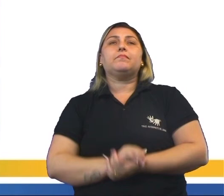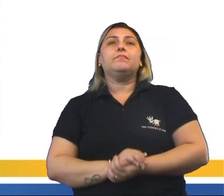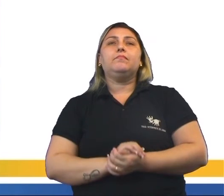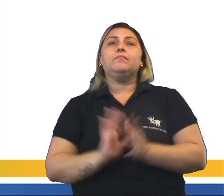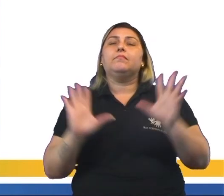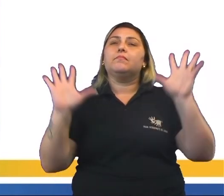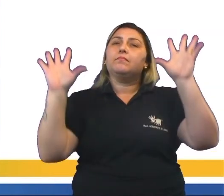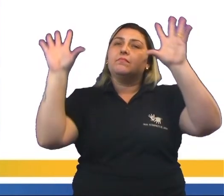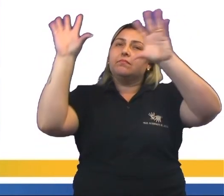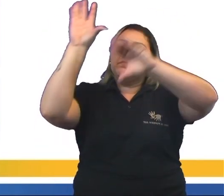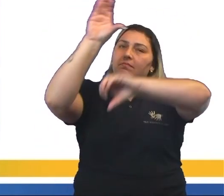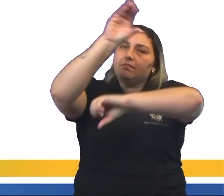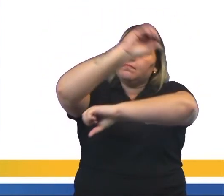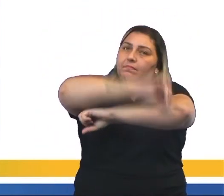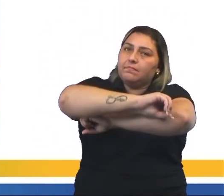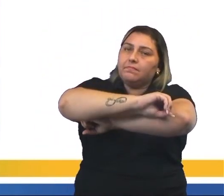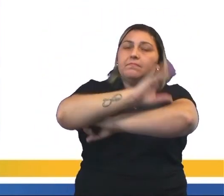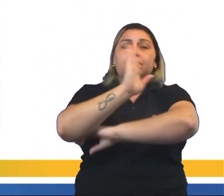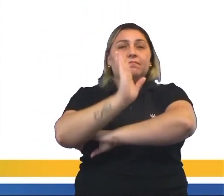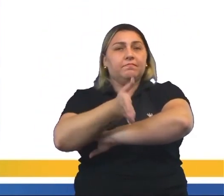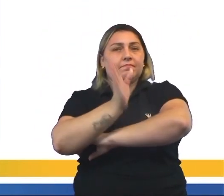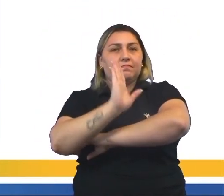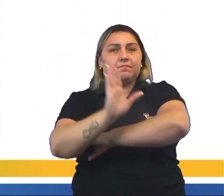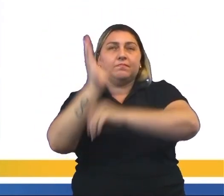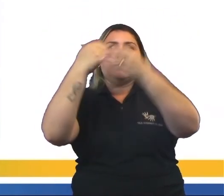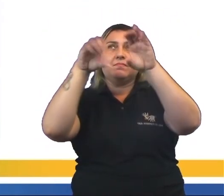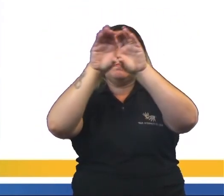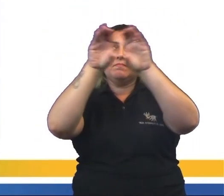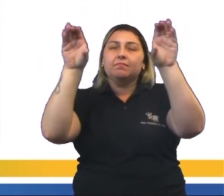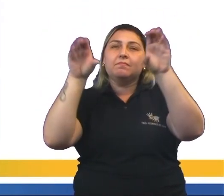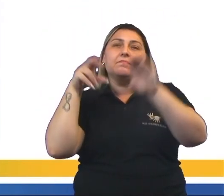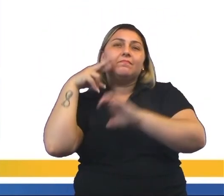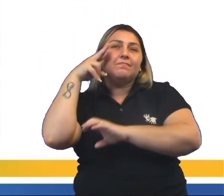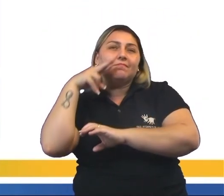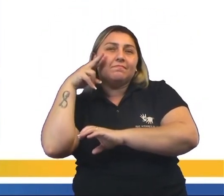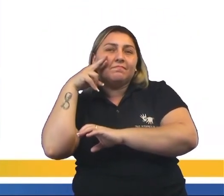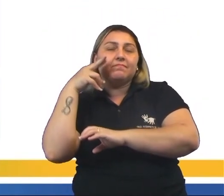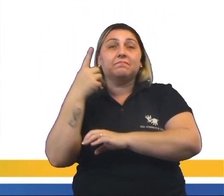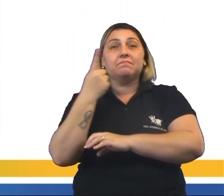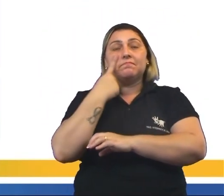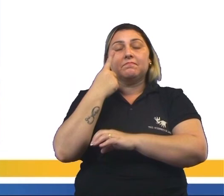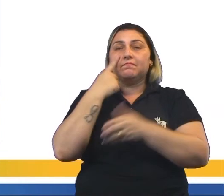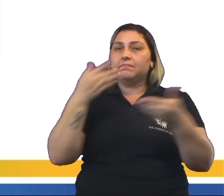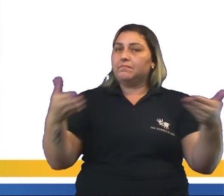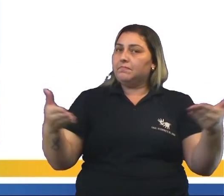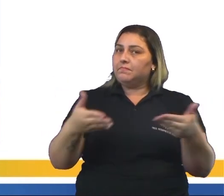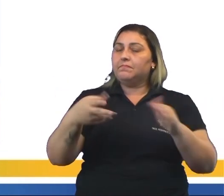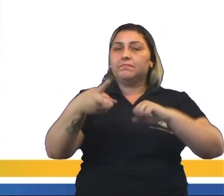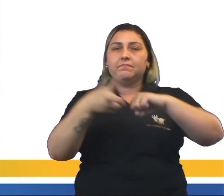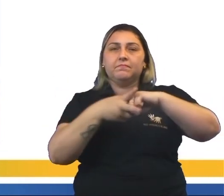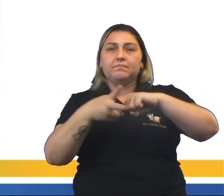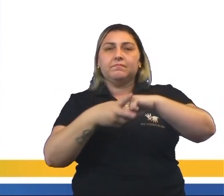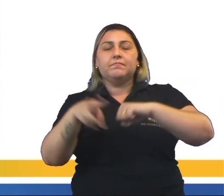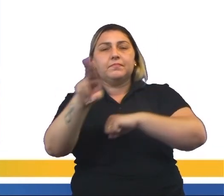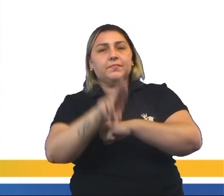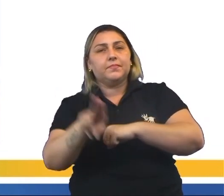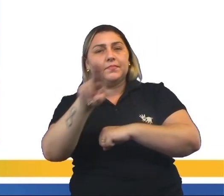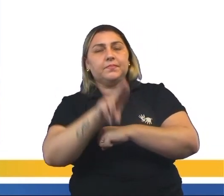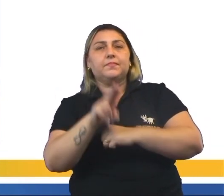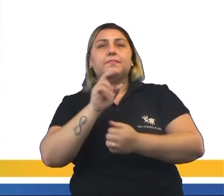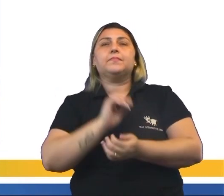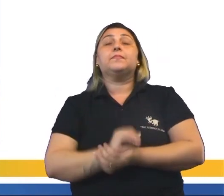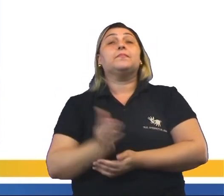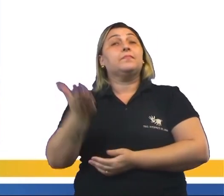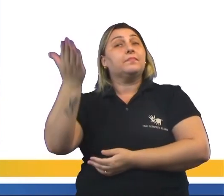a luz do sol já deixava o céu rosado. Observe que agora os verbos utilizados aparecem